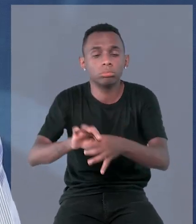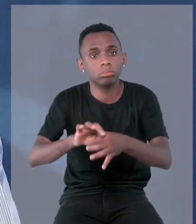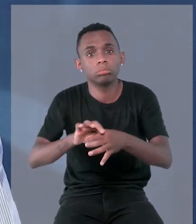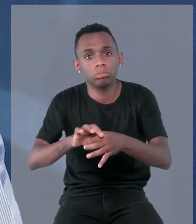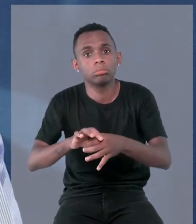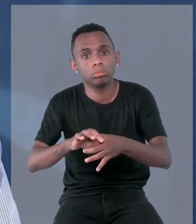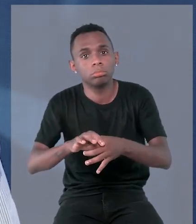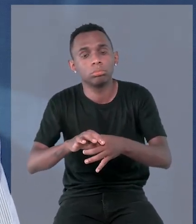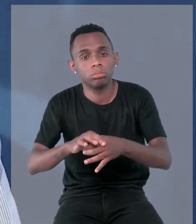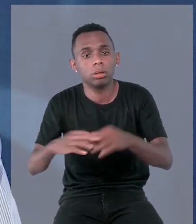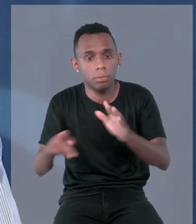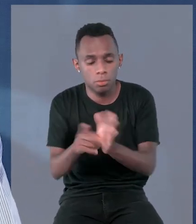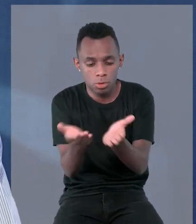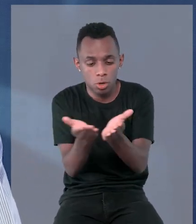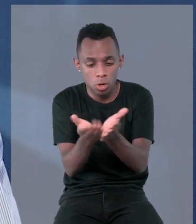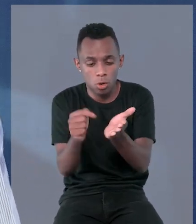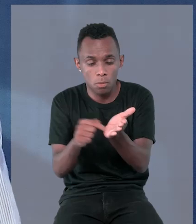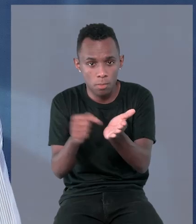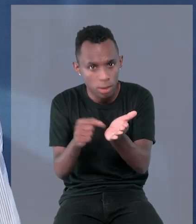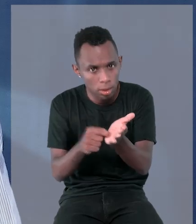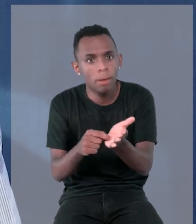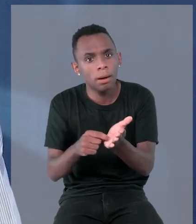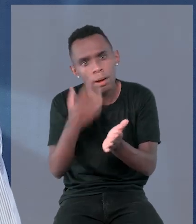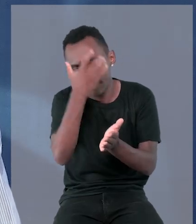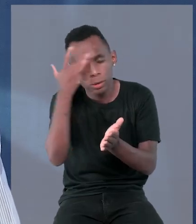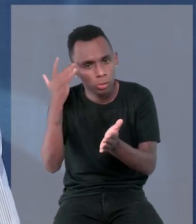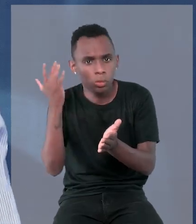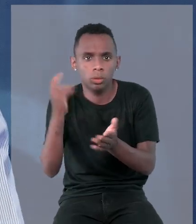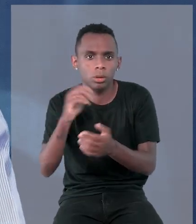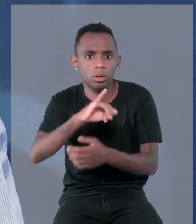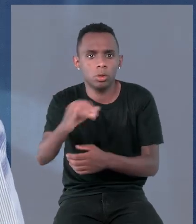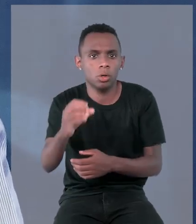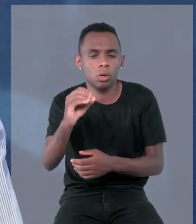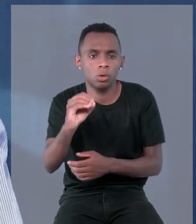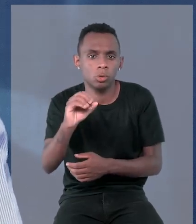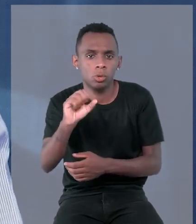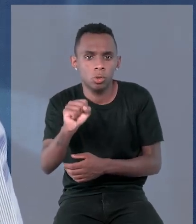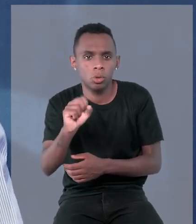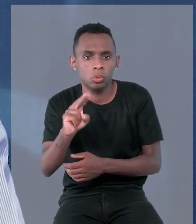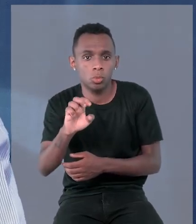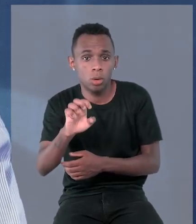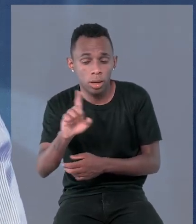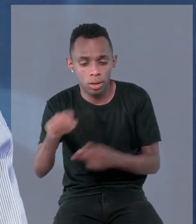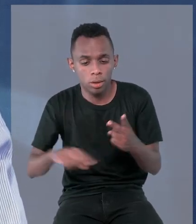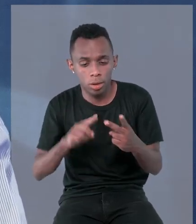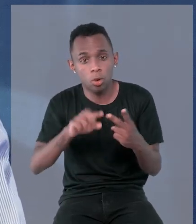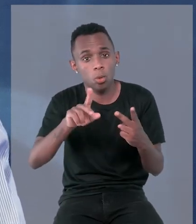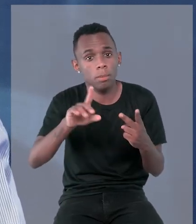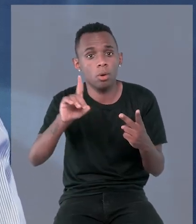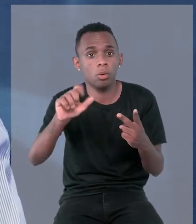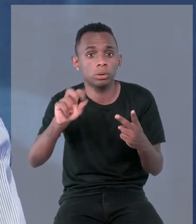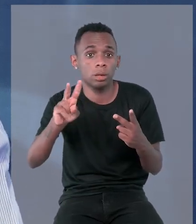à Bíblia, né? O personagem se chama Josué, o irmão dele se chama